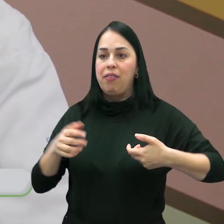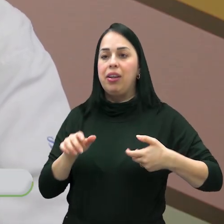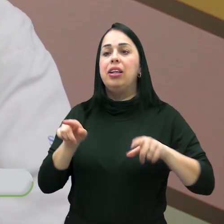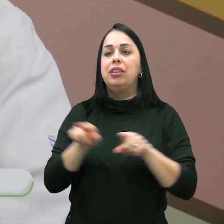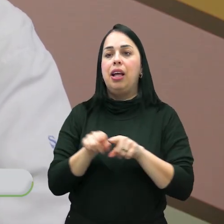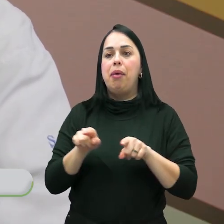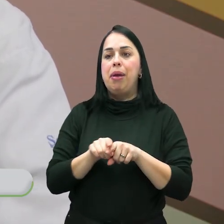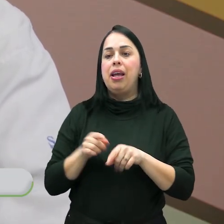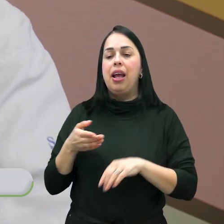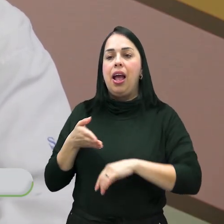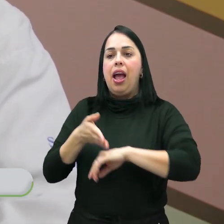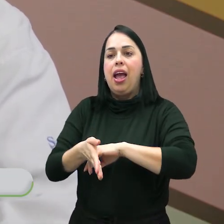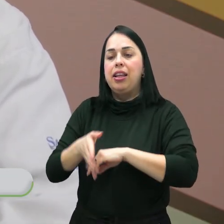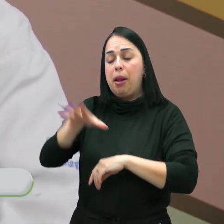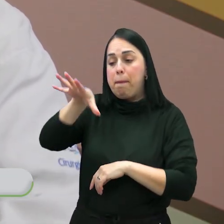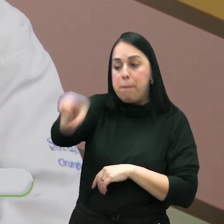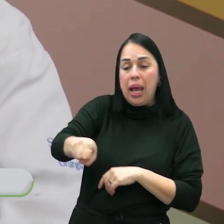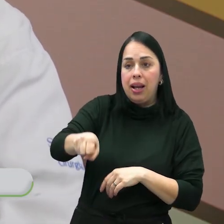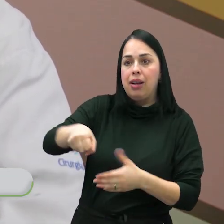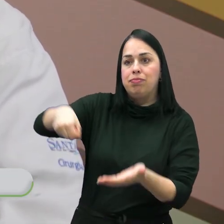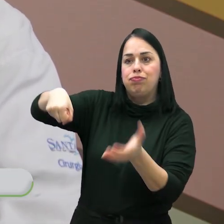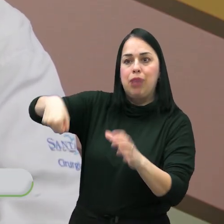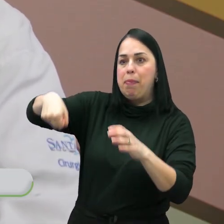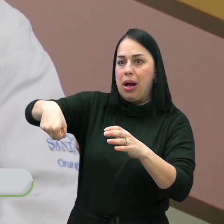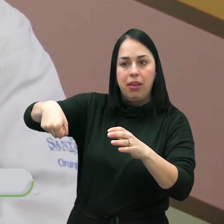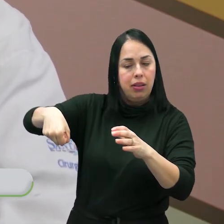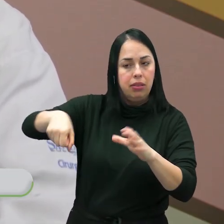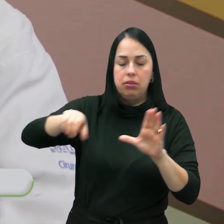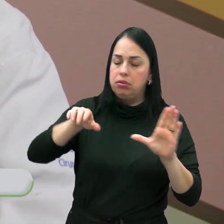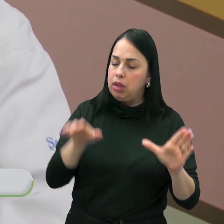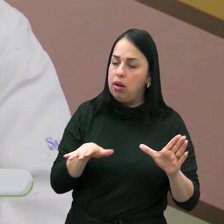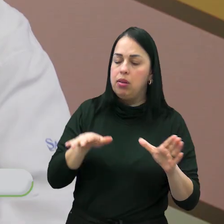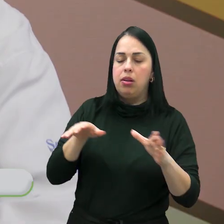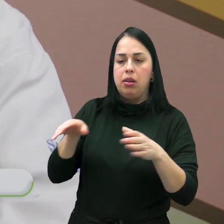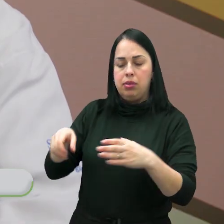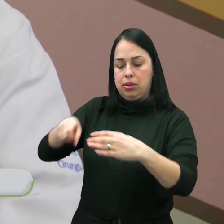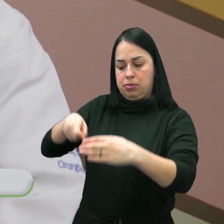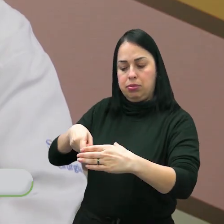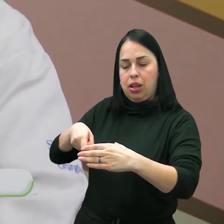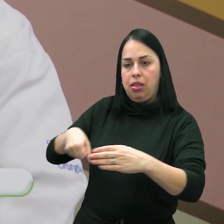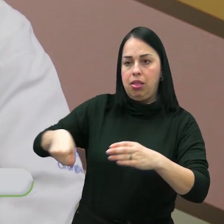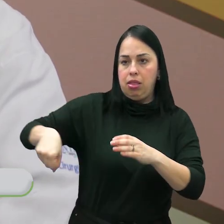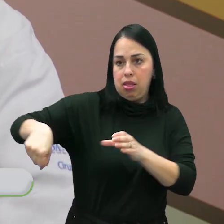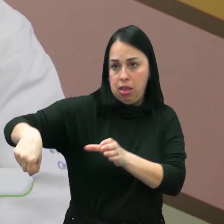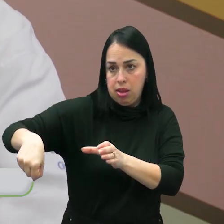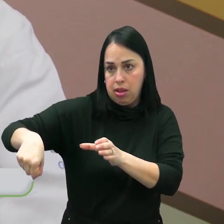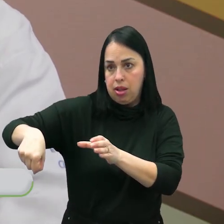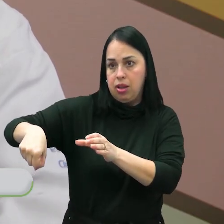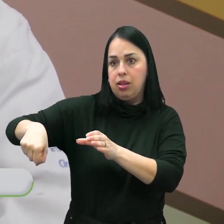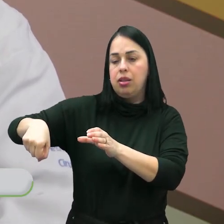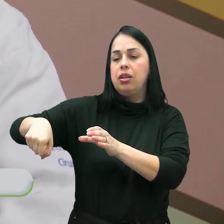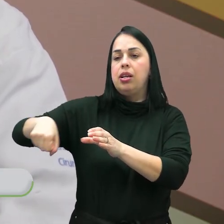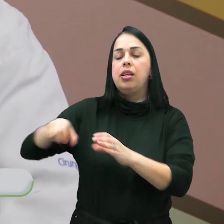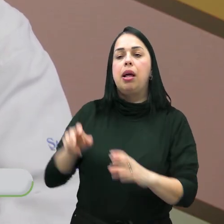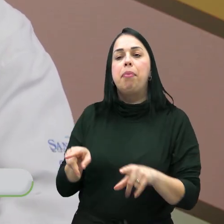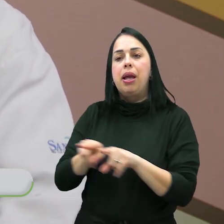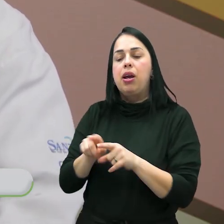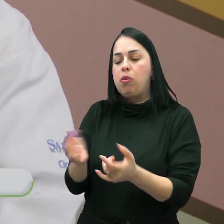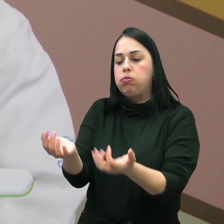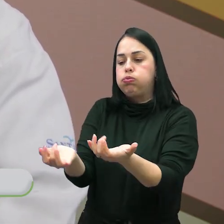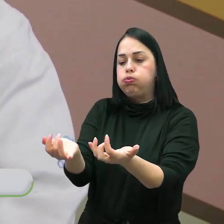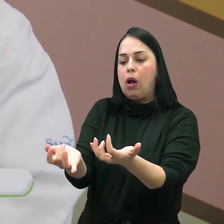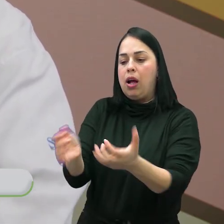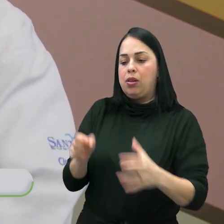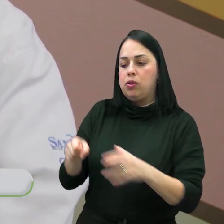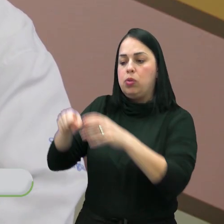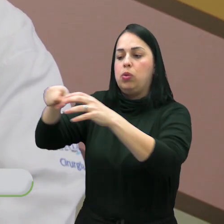fogão. Outras vezes entra na cozinha e puxa o cabo da panela, então deixa as panelas com o cabo virado para dentro, usa as trempes do